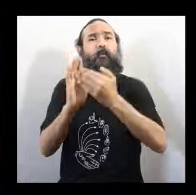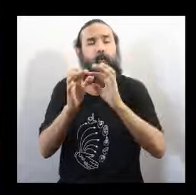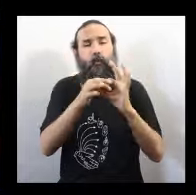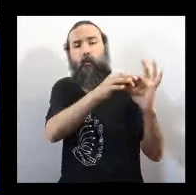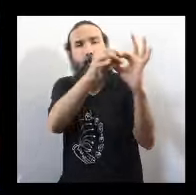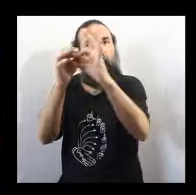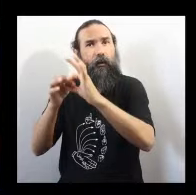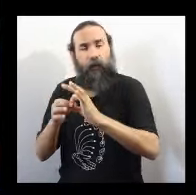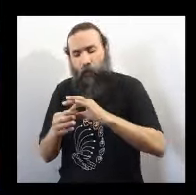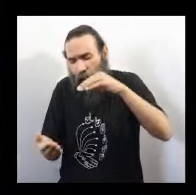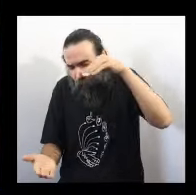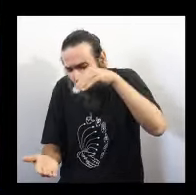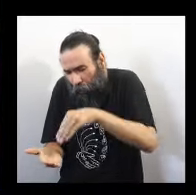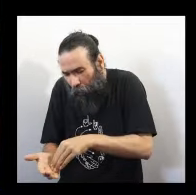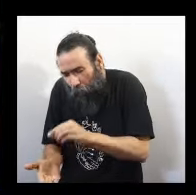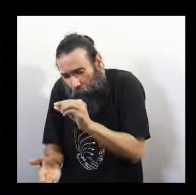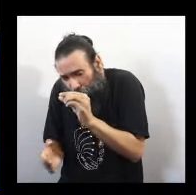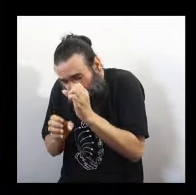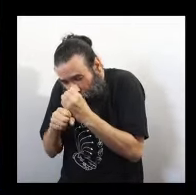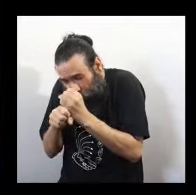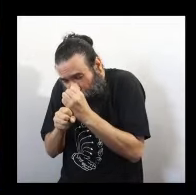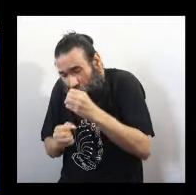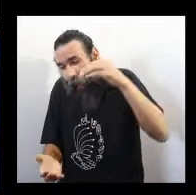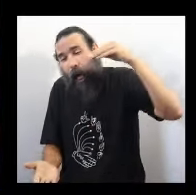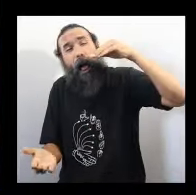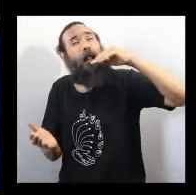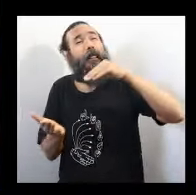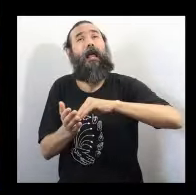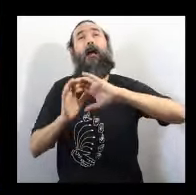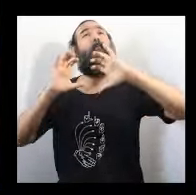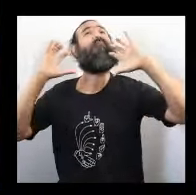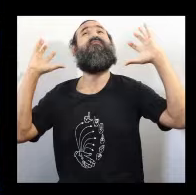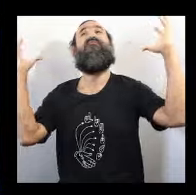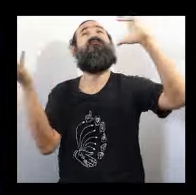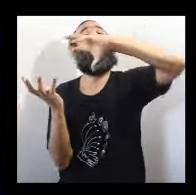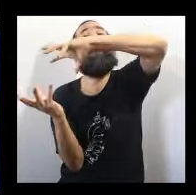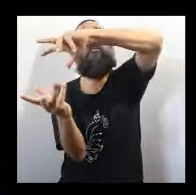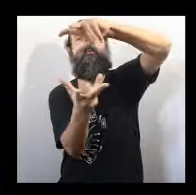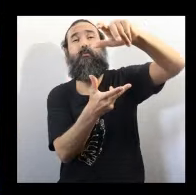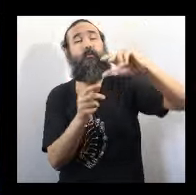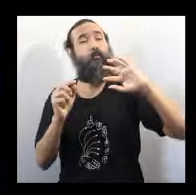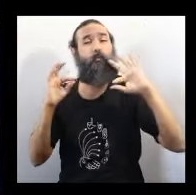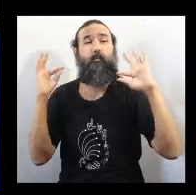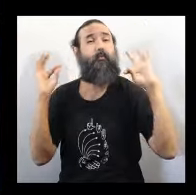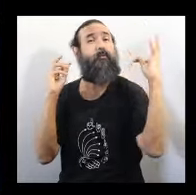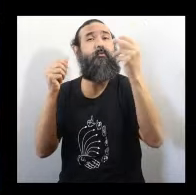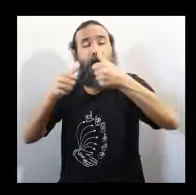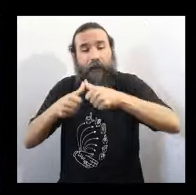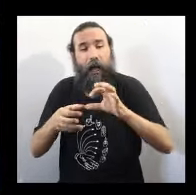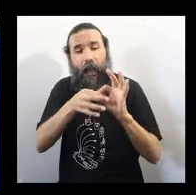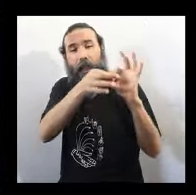desde os microrganismos do sistema ao grande ser e as levas a